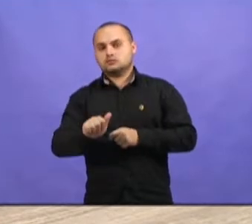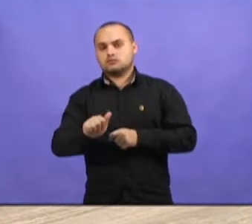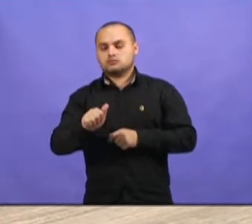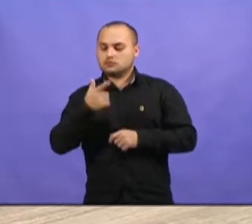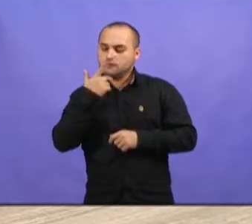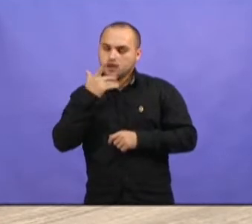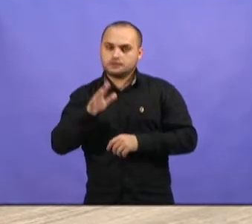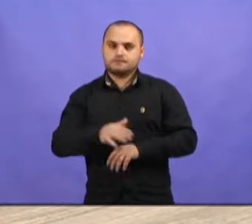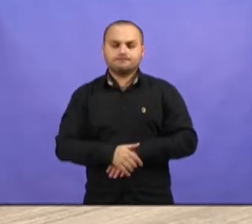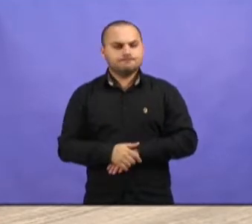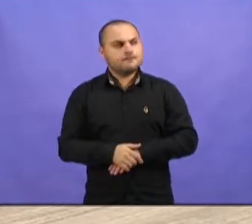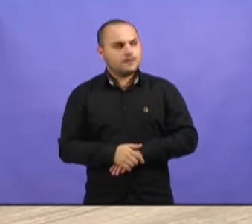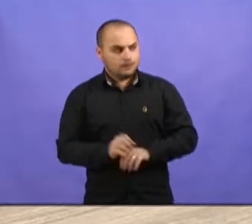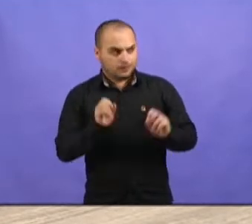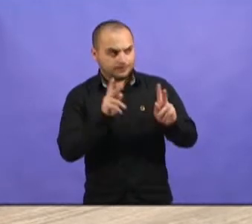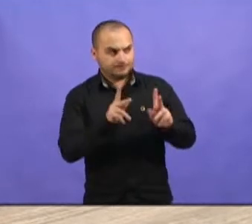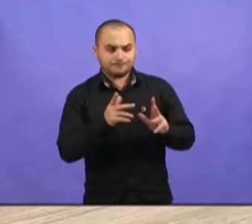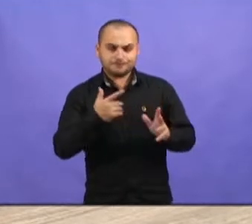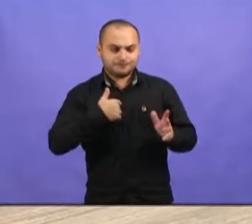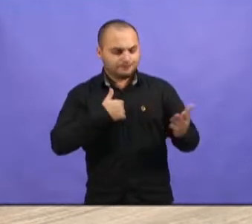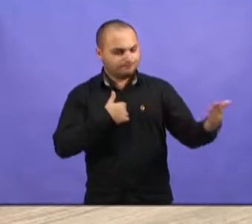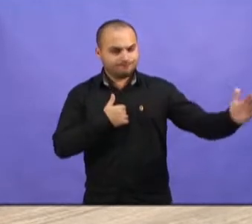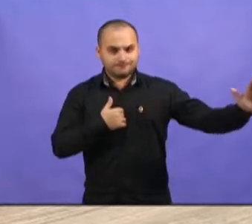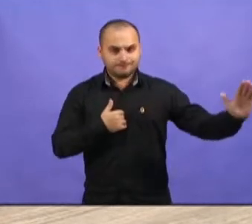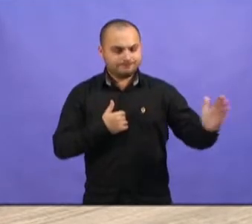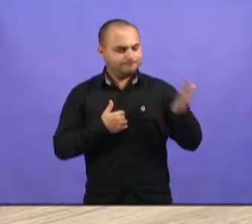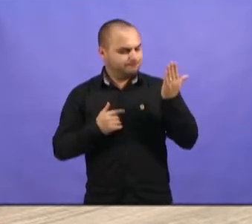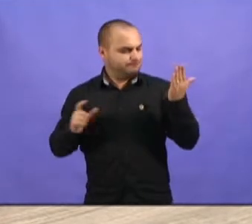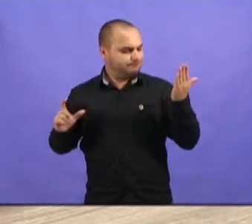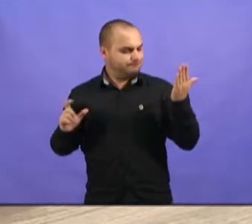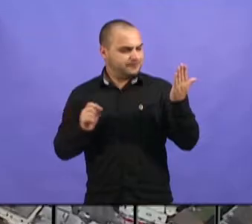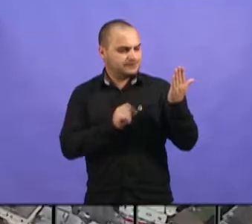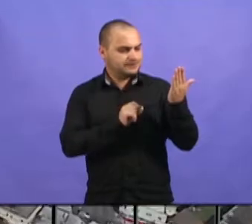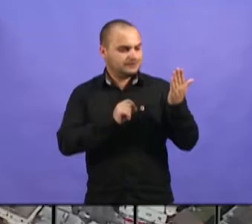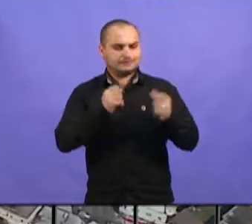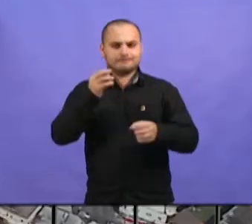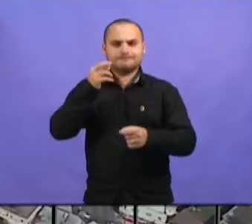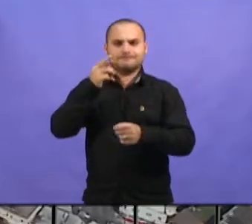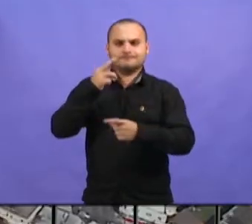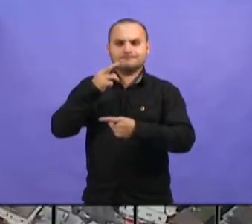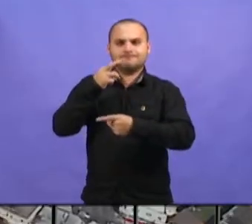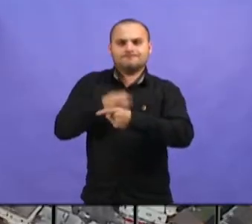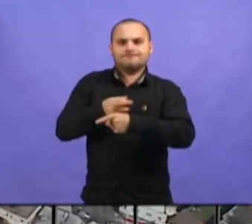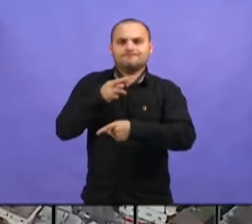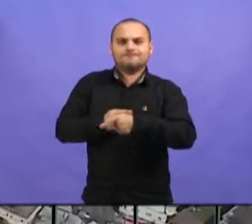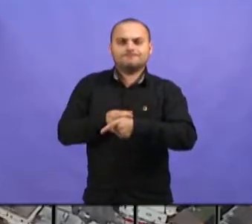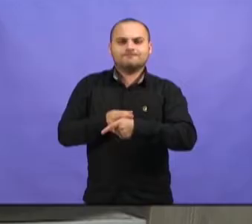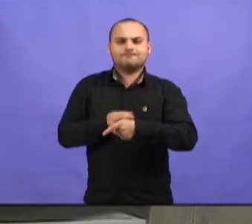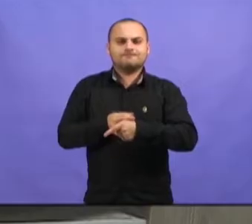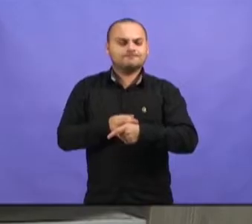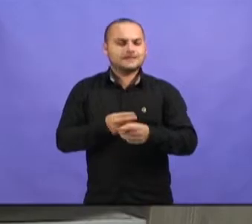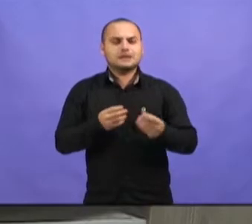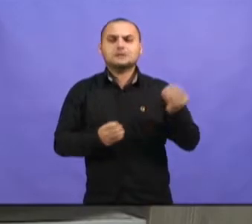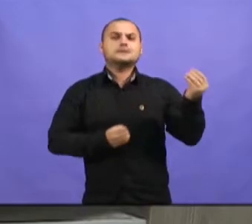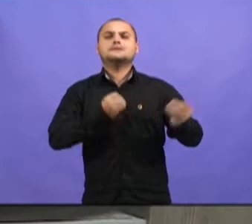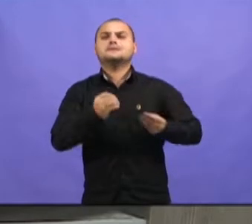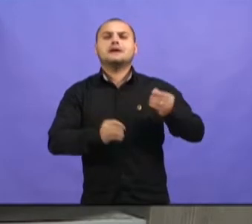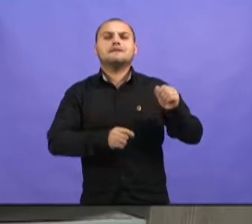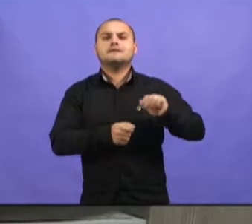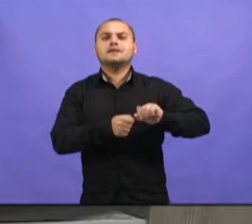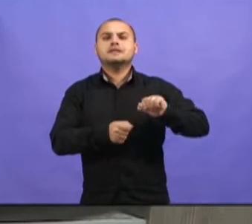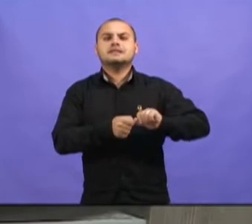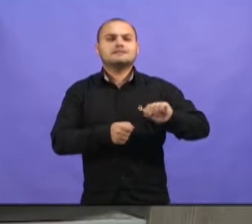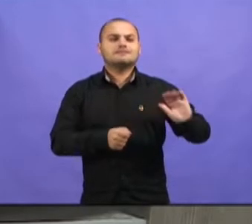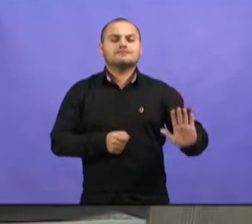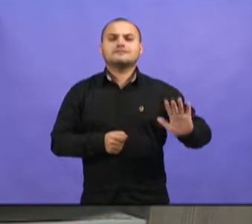de câncer de próstata. Qual a postura deve ser adotada? Como tem sido a reação dos homens? O que isso vai